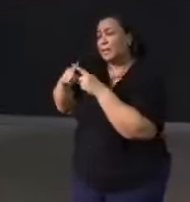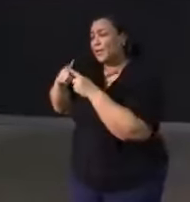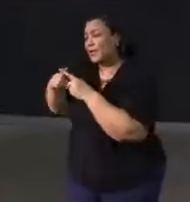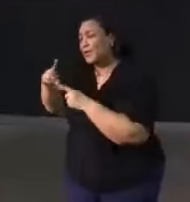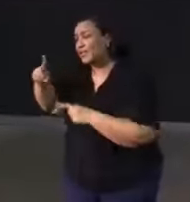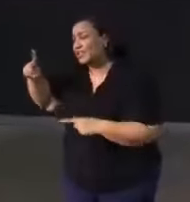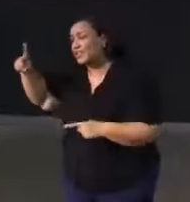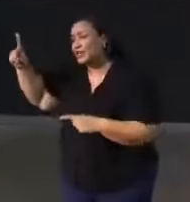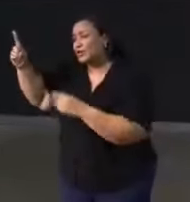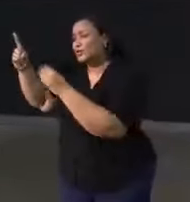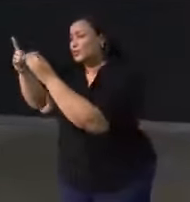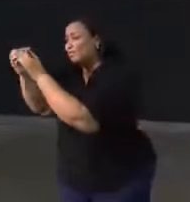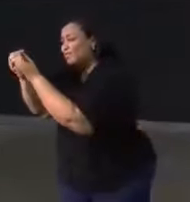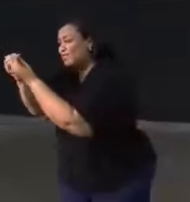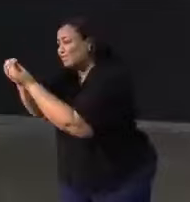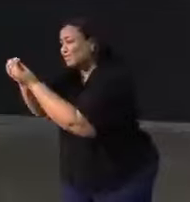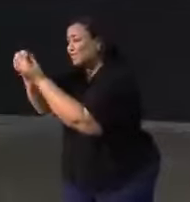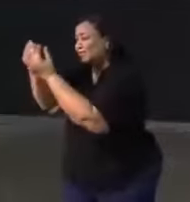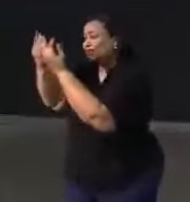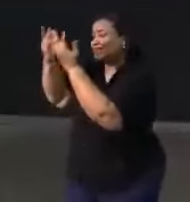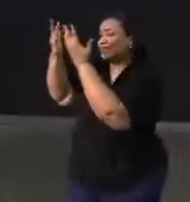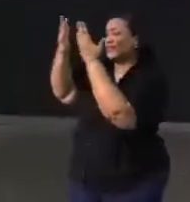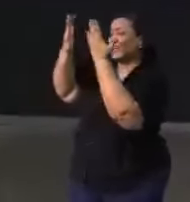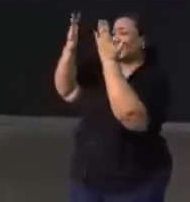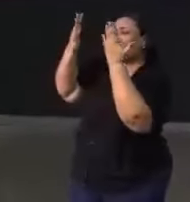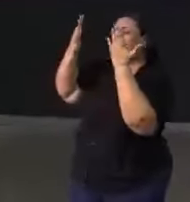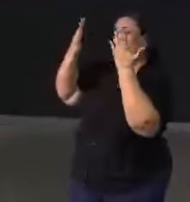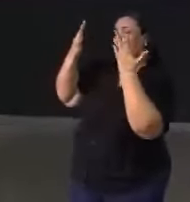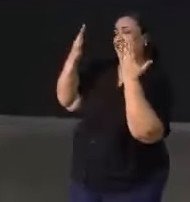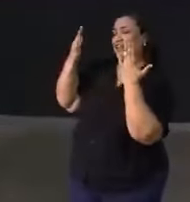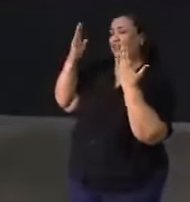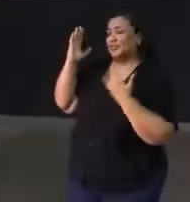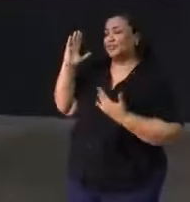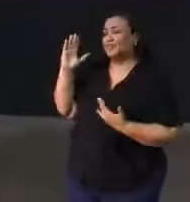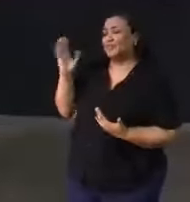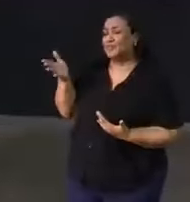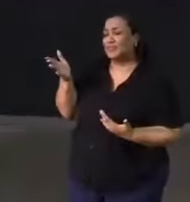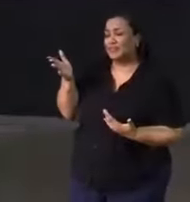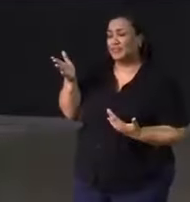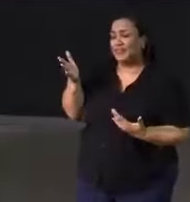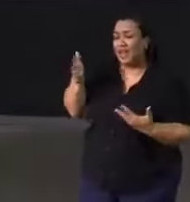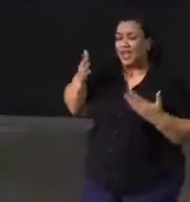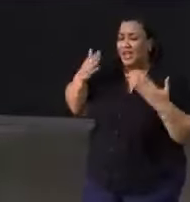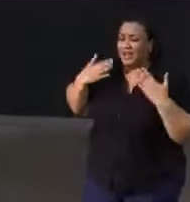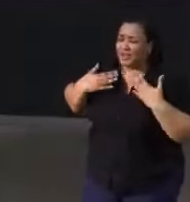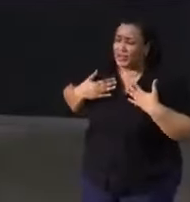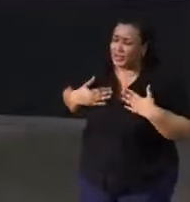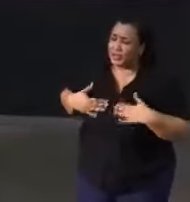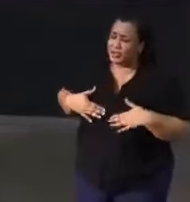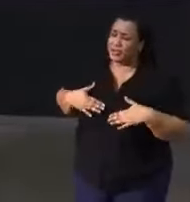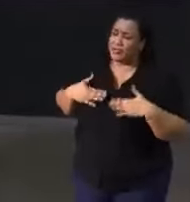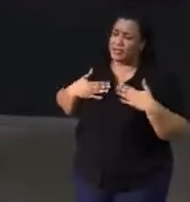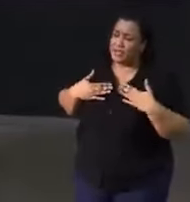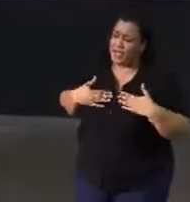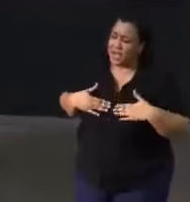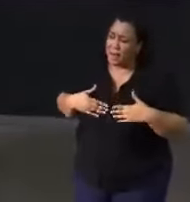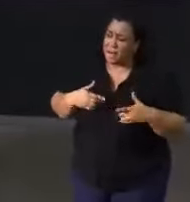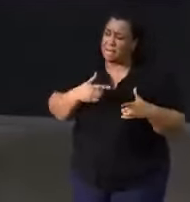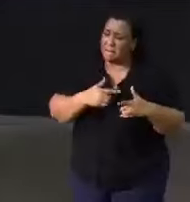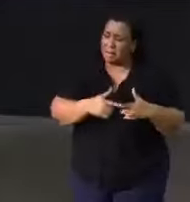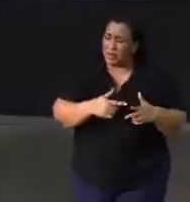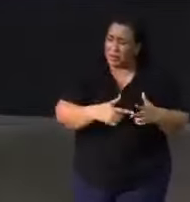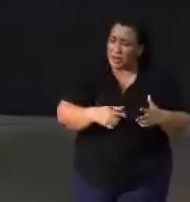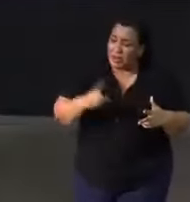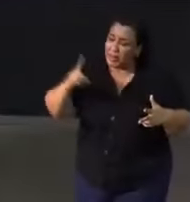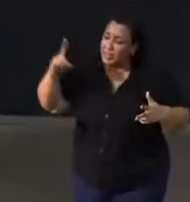feito maravilhas no nosso meio. Aquieta o teu coração e saiba que nessa peleja é Ele quem